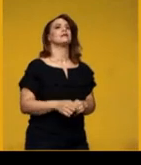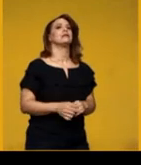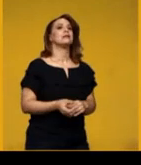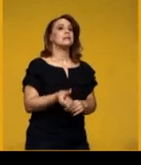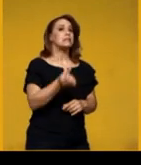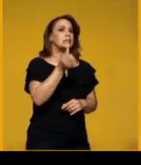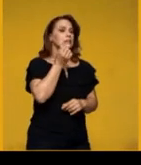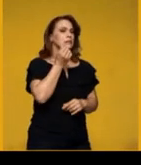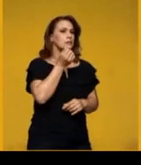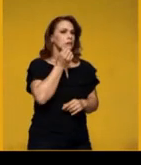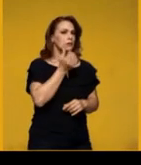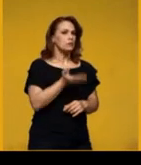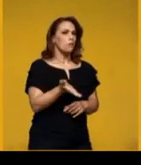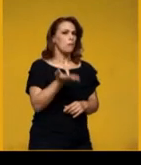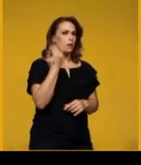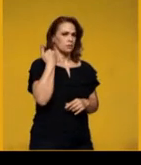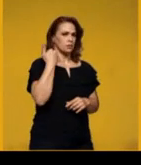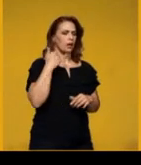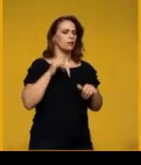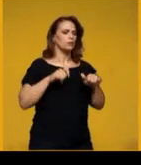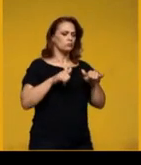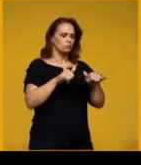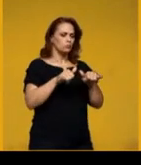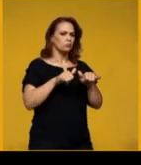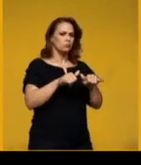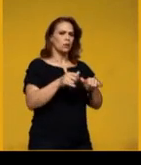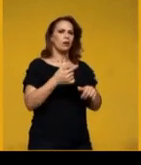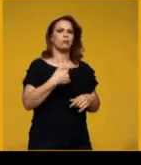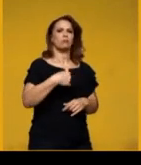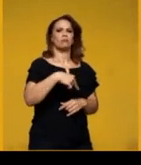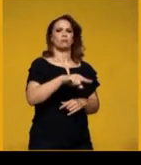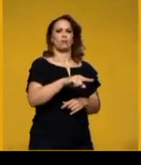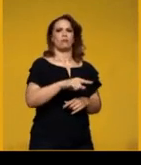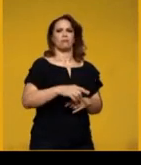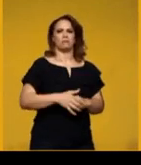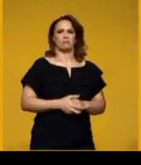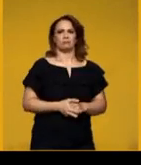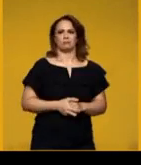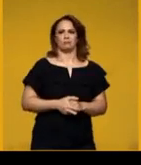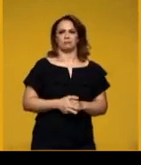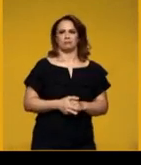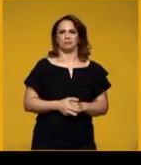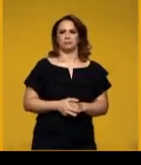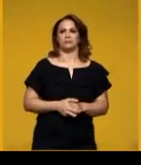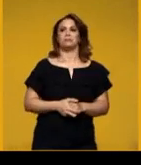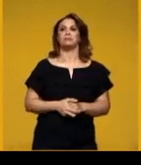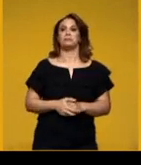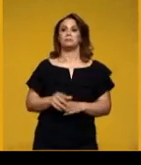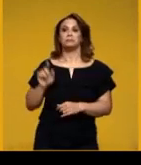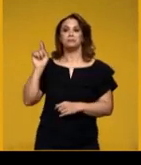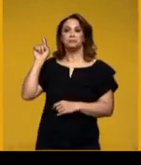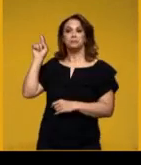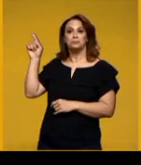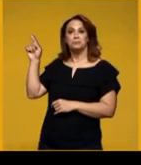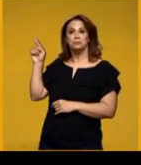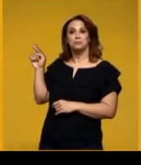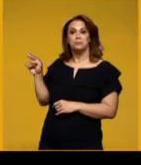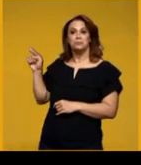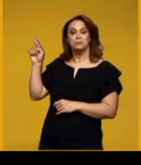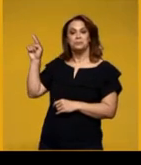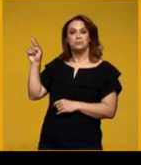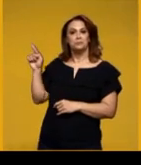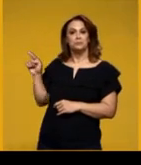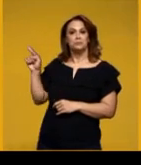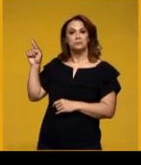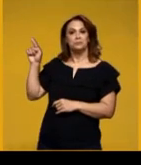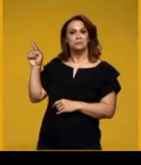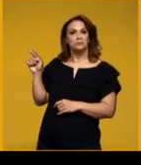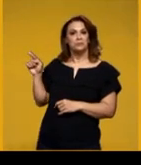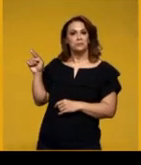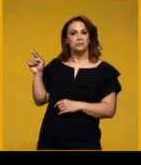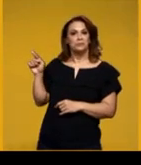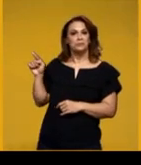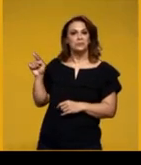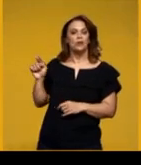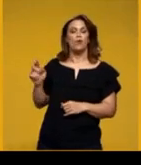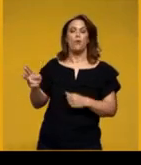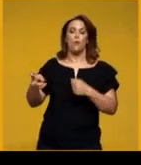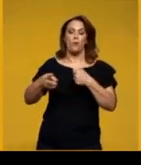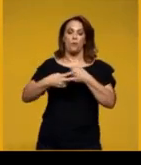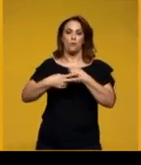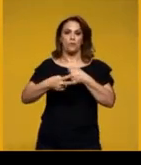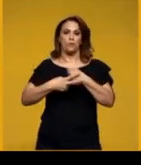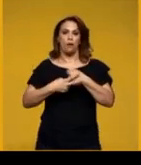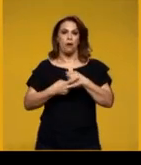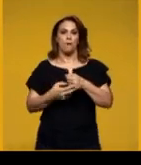Está bem? Então, aqui a gente está vendo o uso do didn't mais o verbo na forma base.